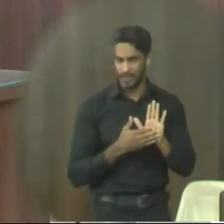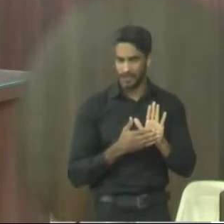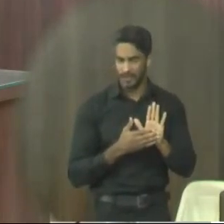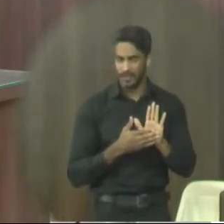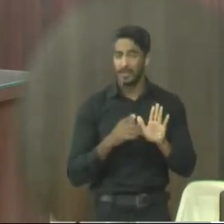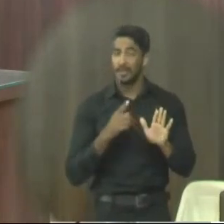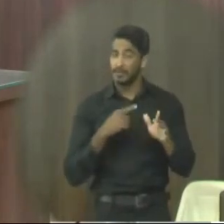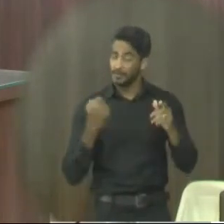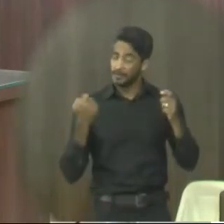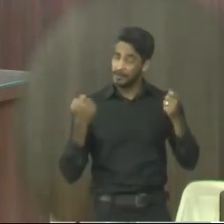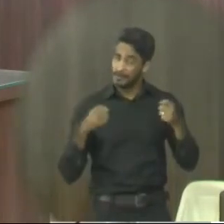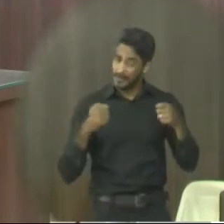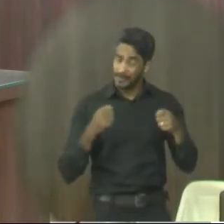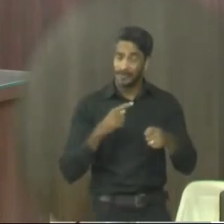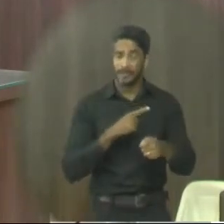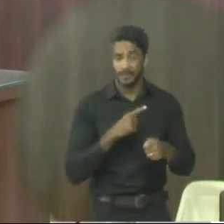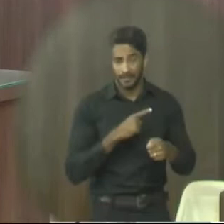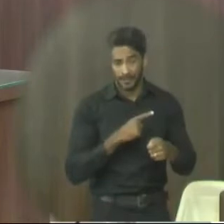são necessárias providências,